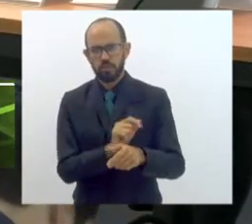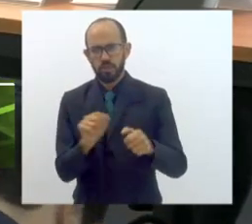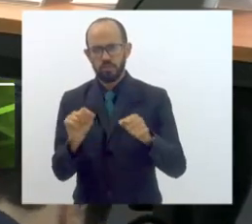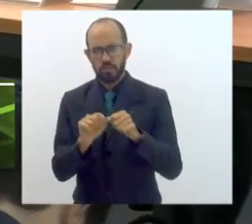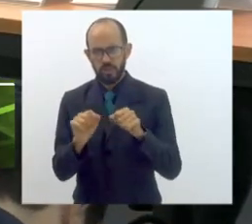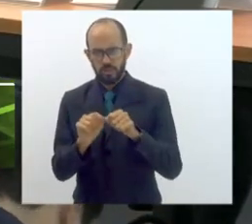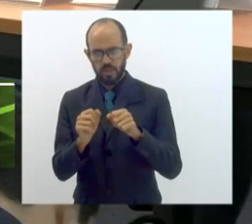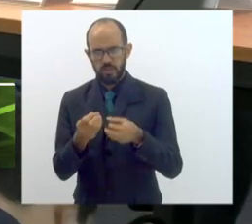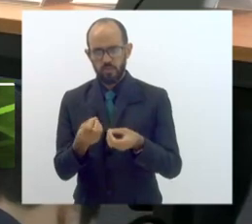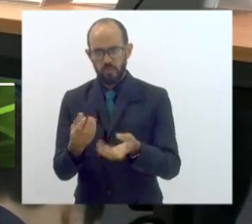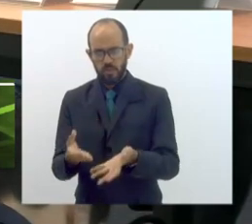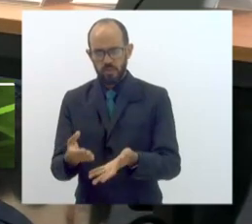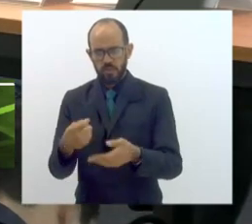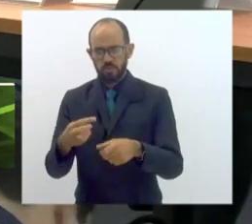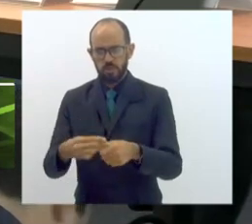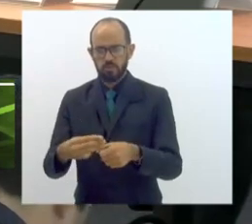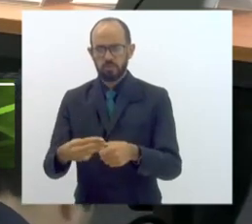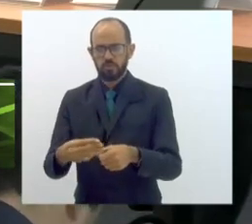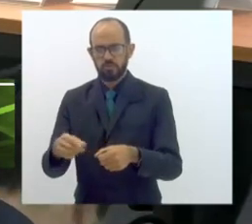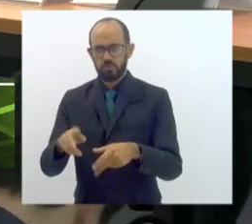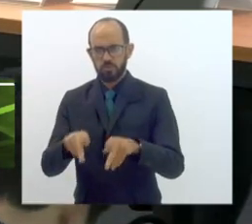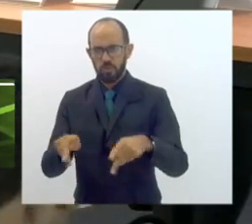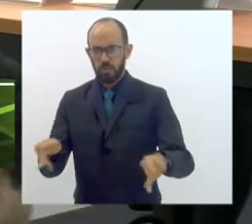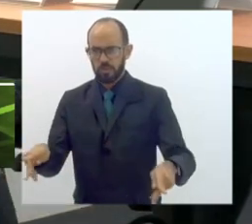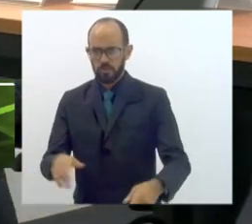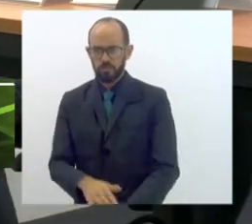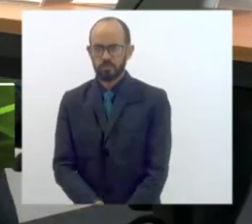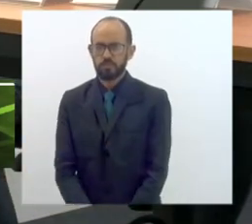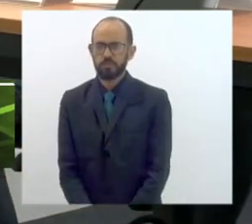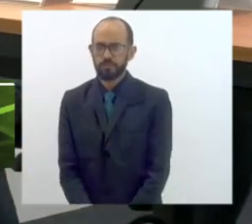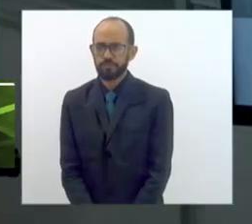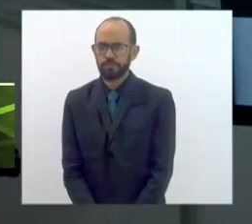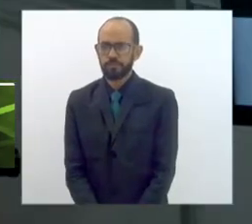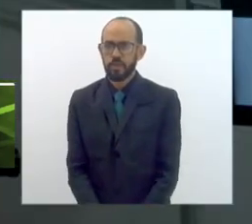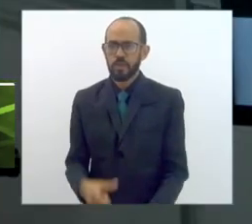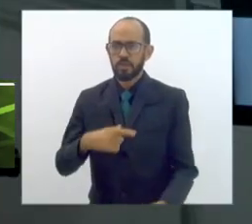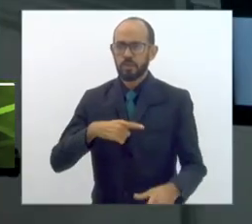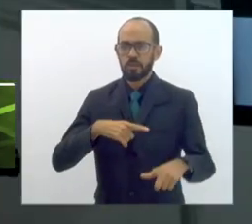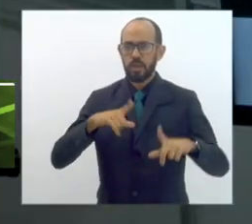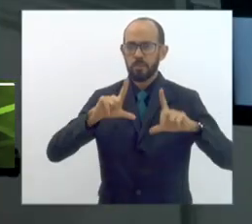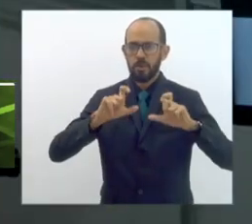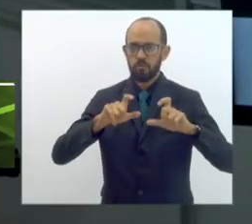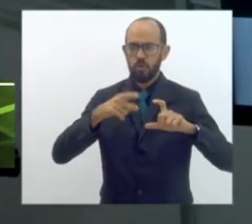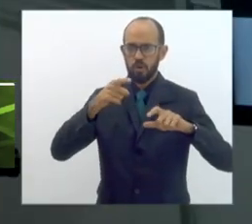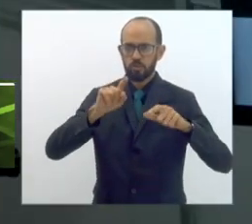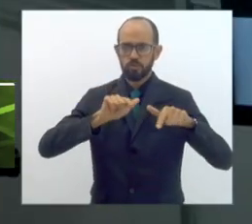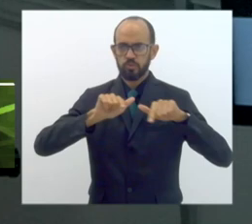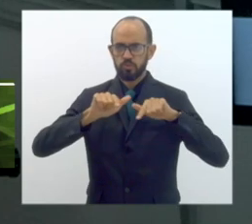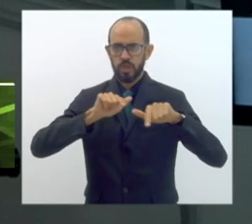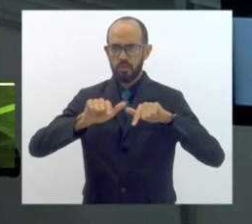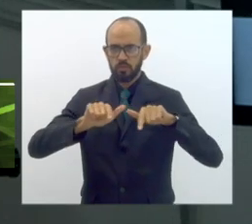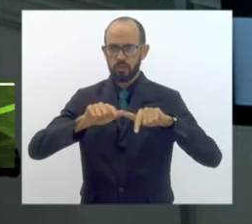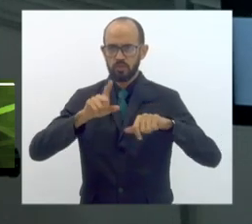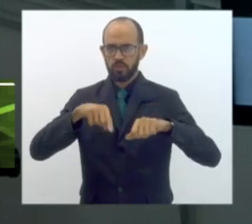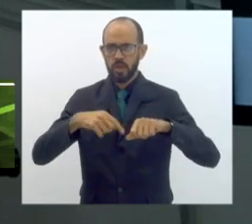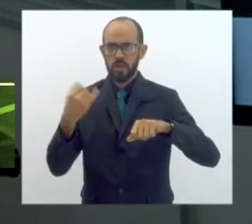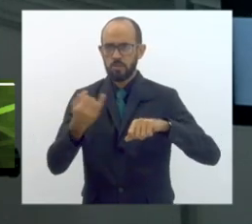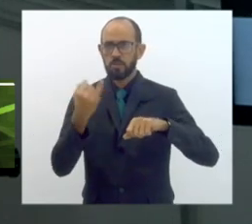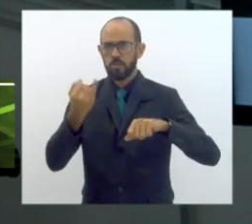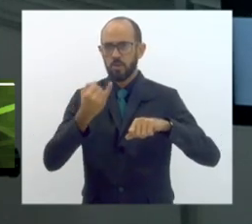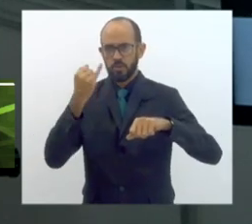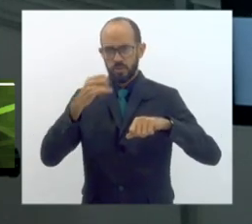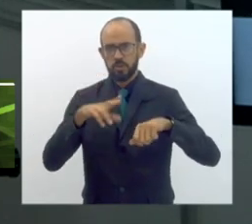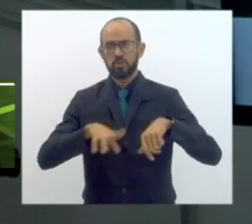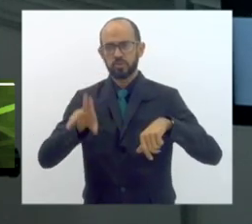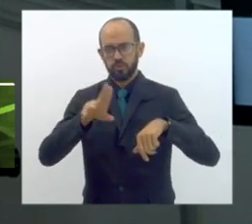e fornecer isso para os munícipes. Pode passar? Ali é uma foto de um serviço que a gente tem, que é bastante utilizado,